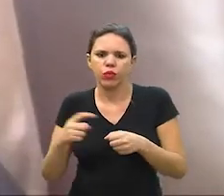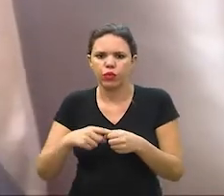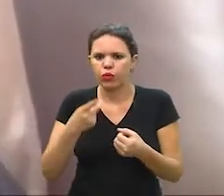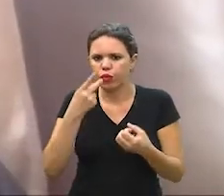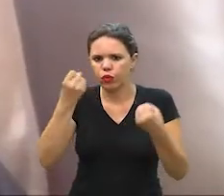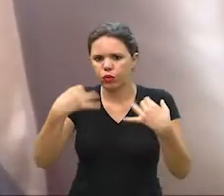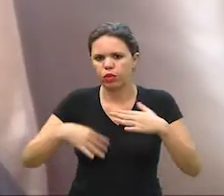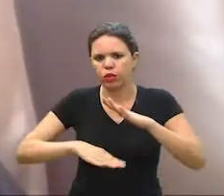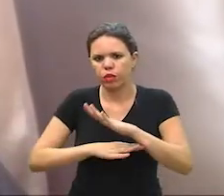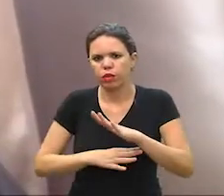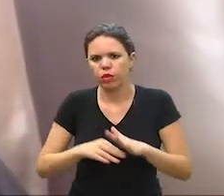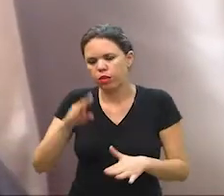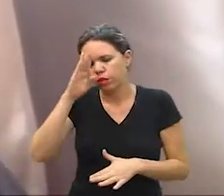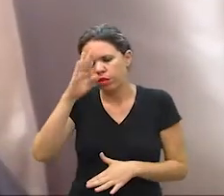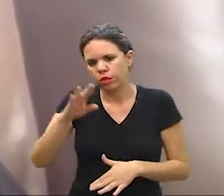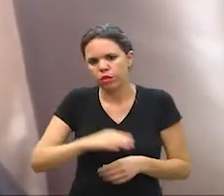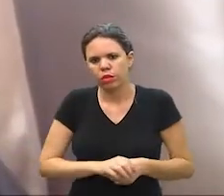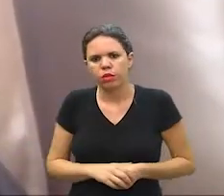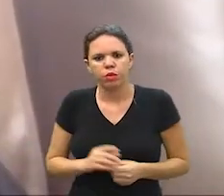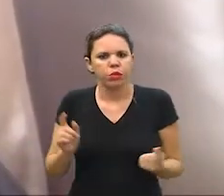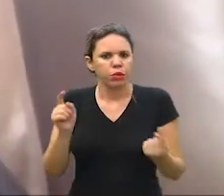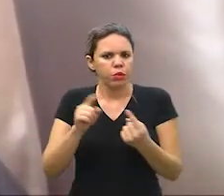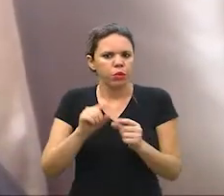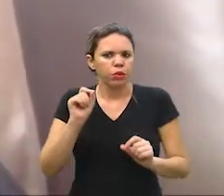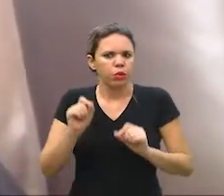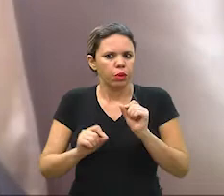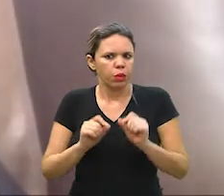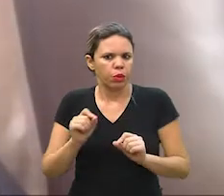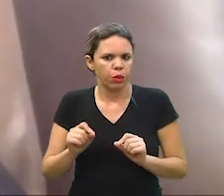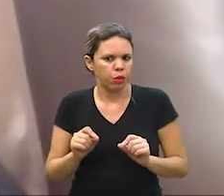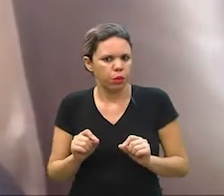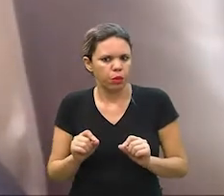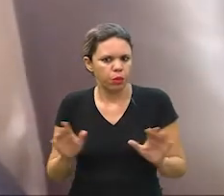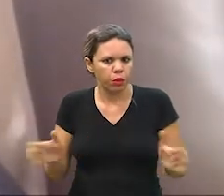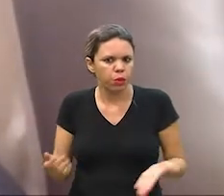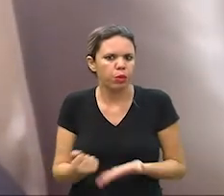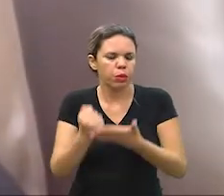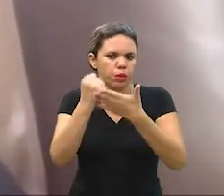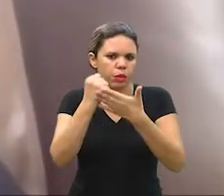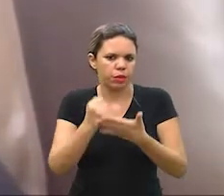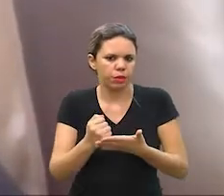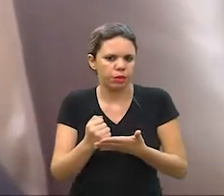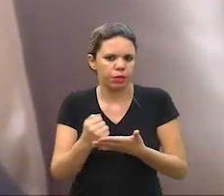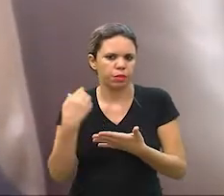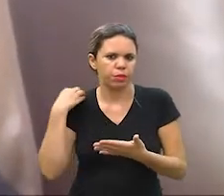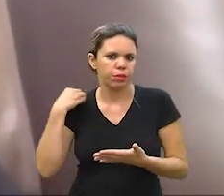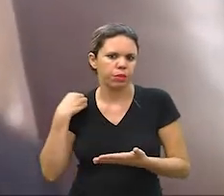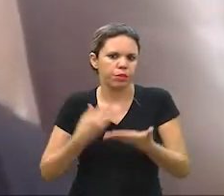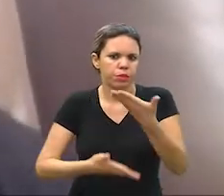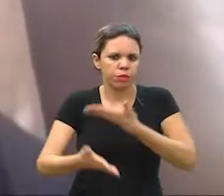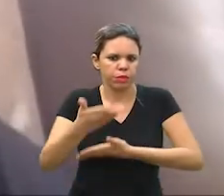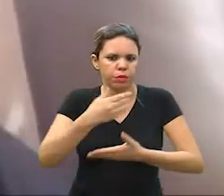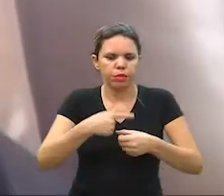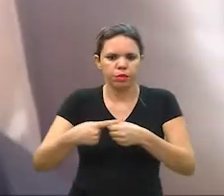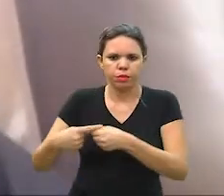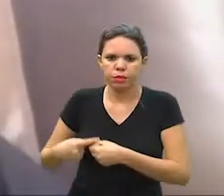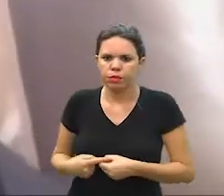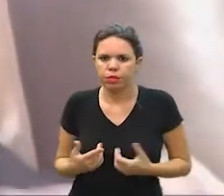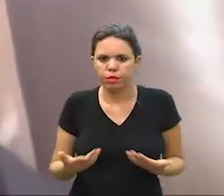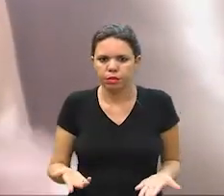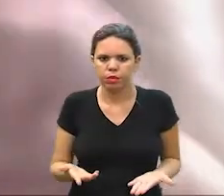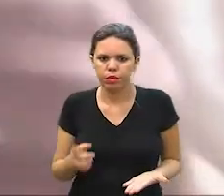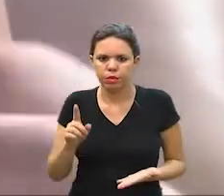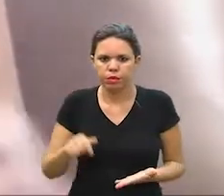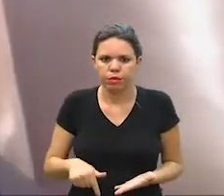dizer, a Câmara é fundamental no sentido de contribuir nessa articulação regional.